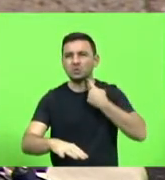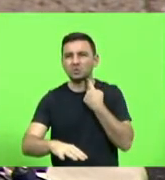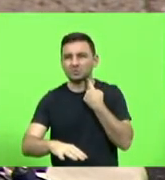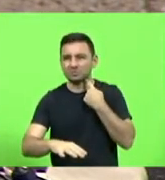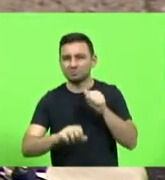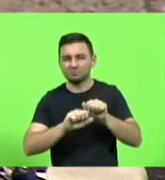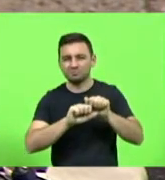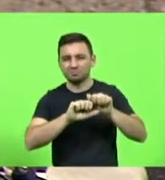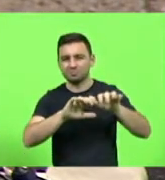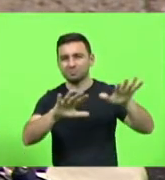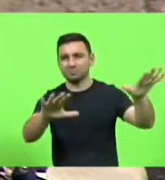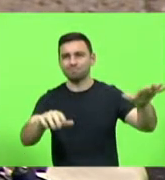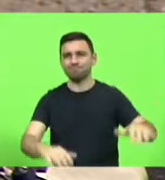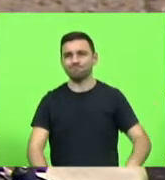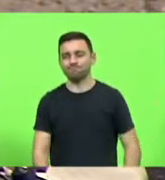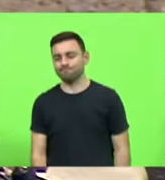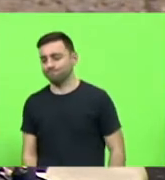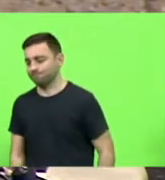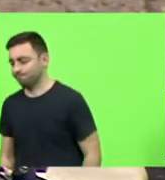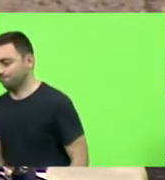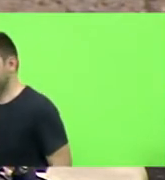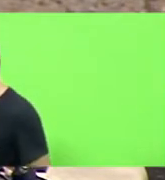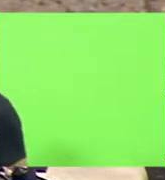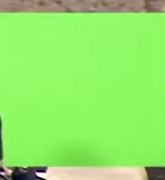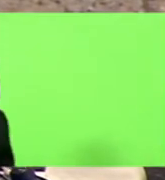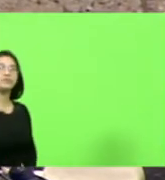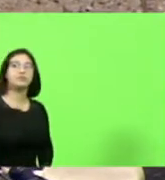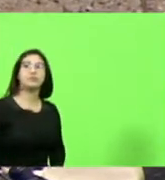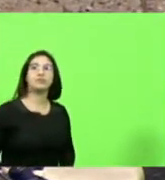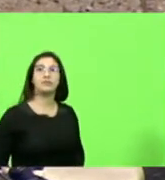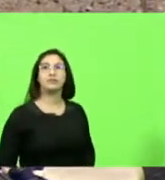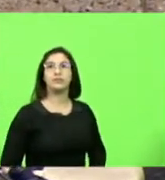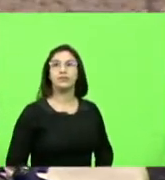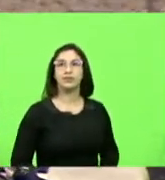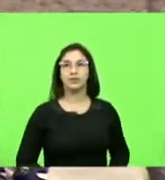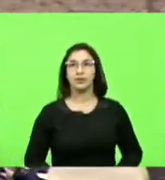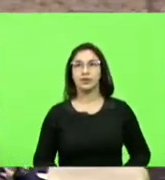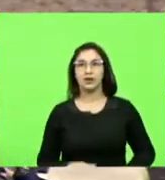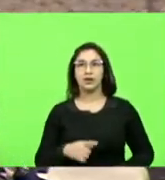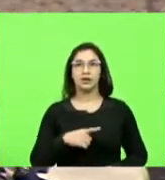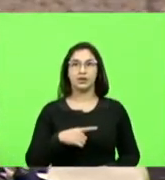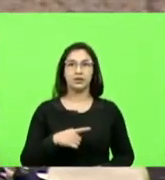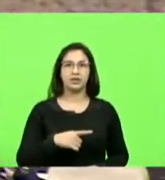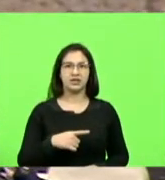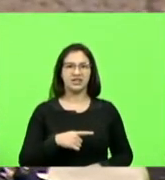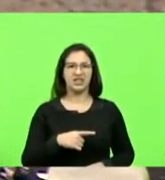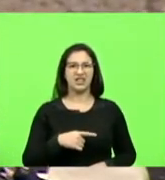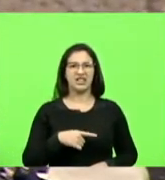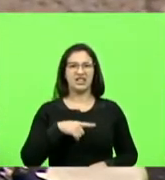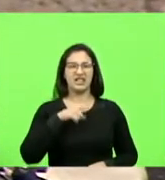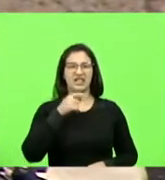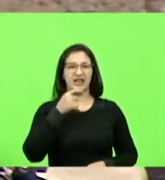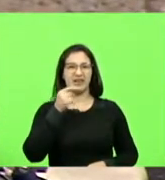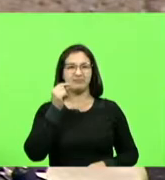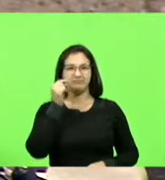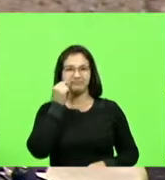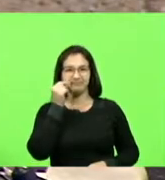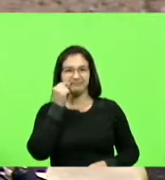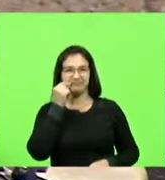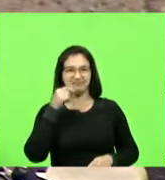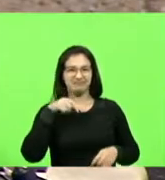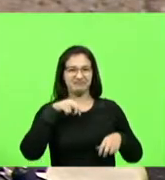salubre, estava totalmente insalubre, tinha esgotos em céu aberto, tinha ratos andando